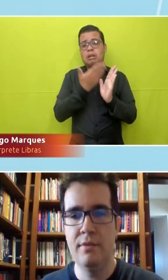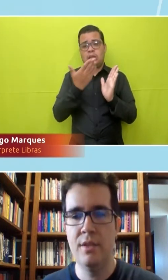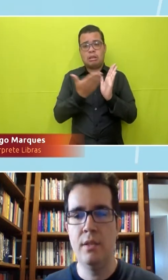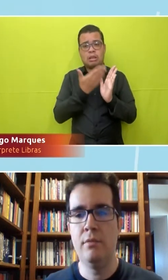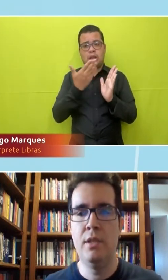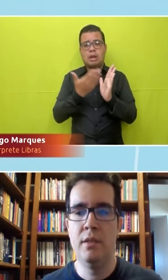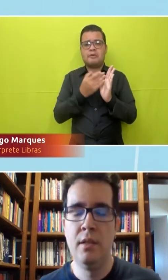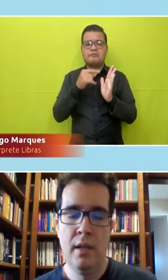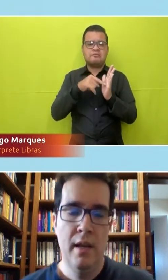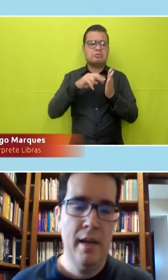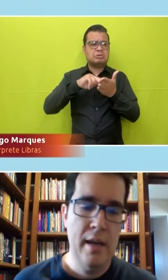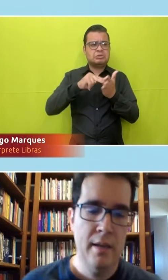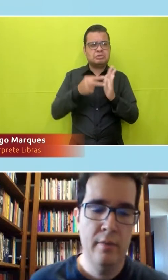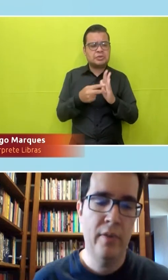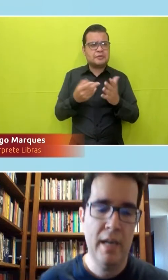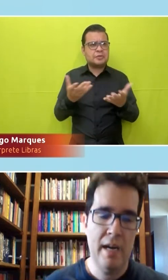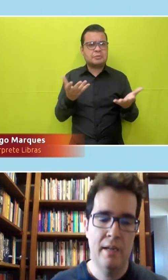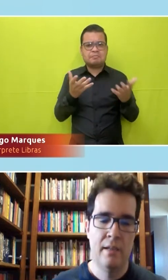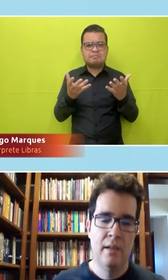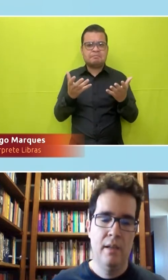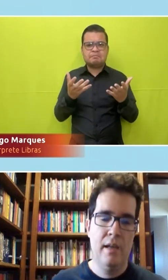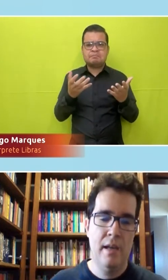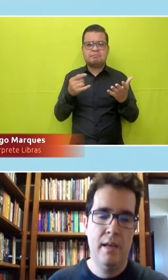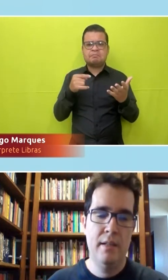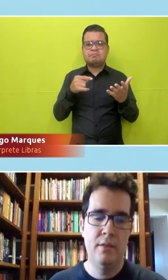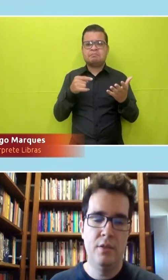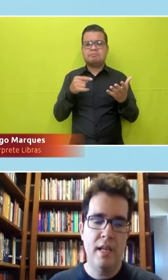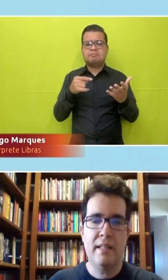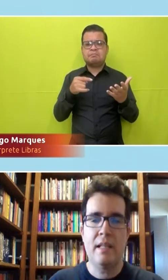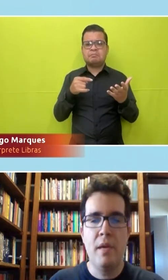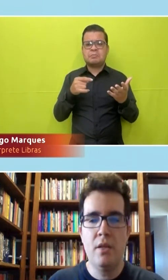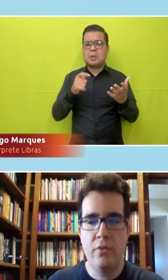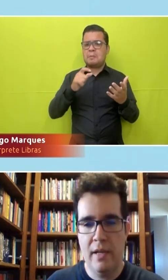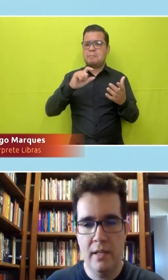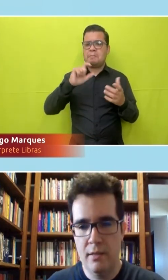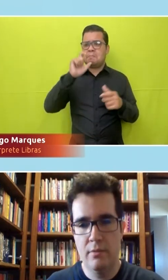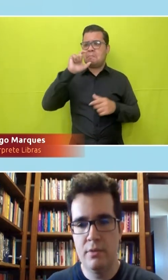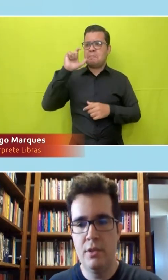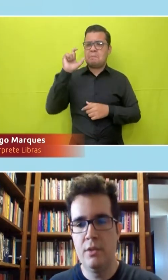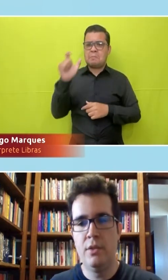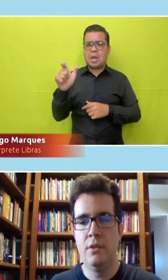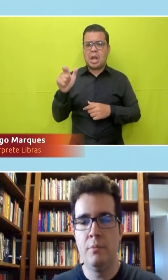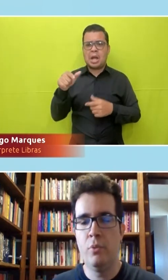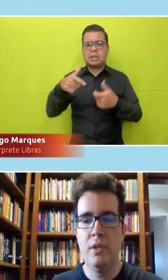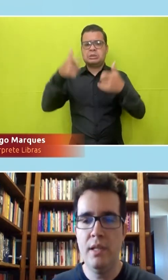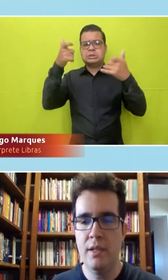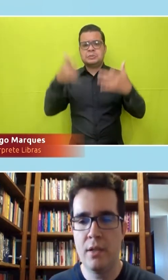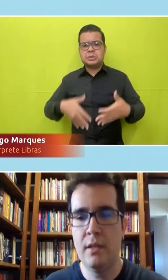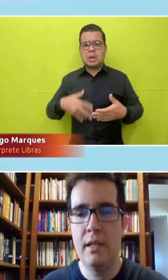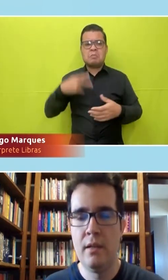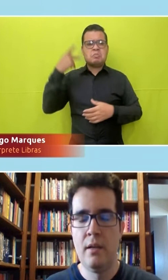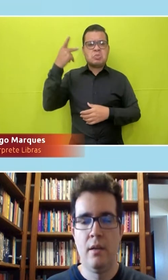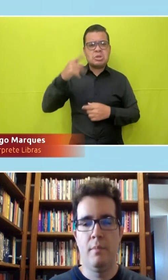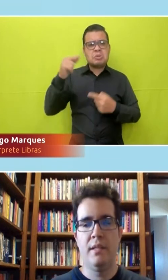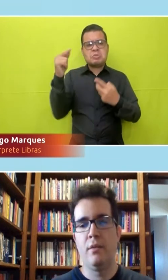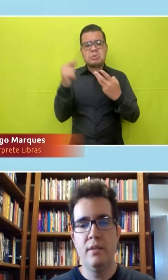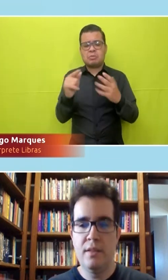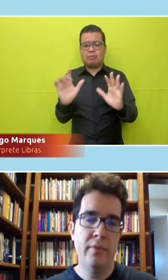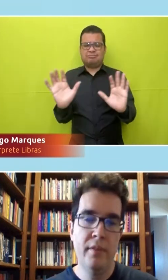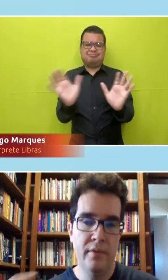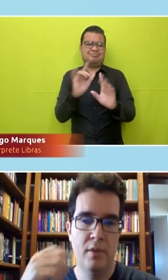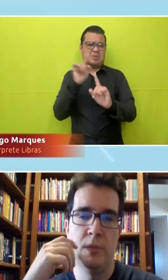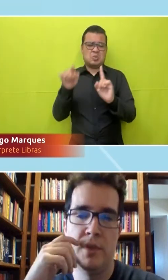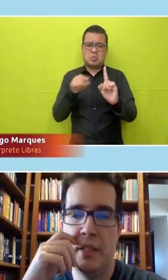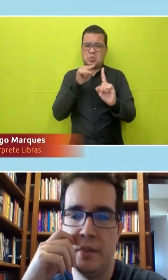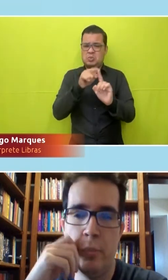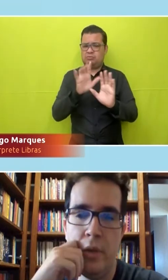assim, no sentido de ficar diretamente falando de política, né? Mas nós,